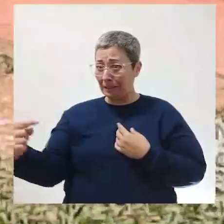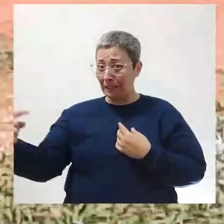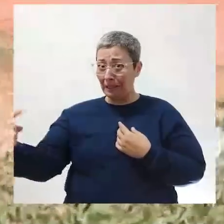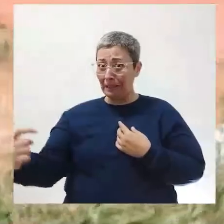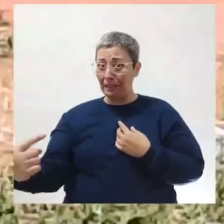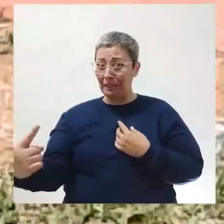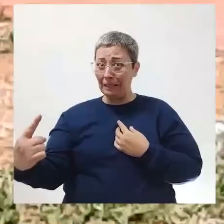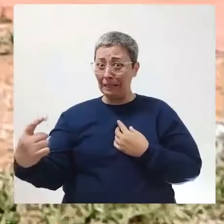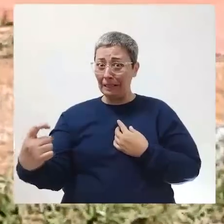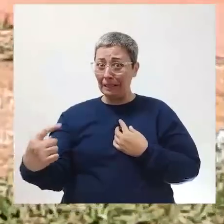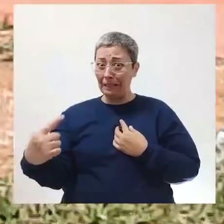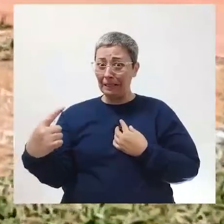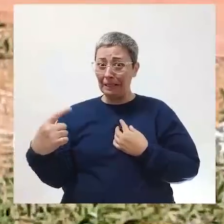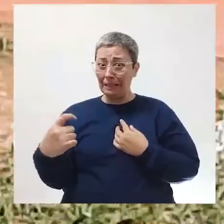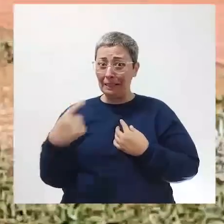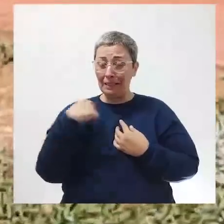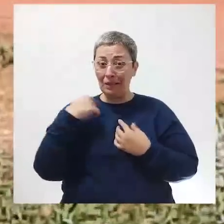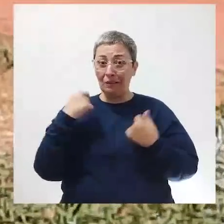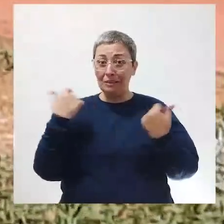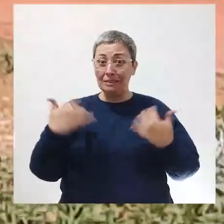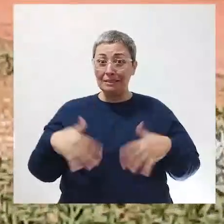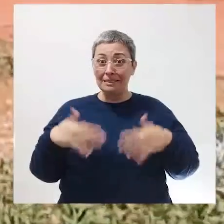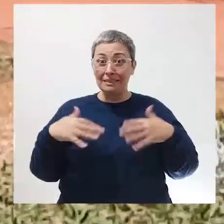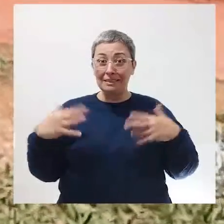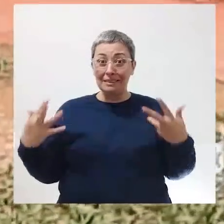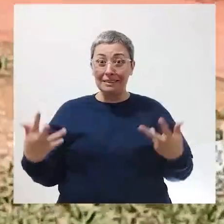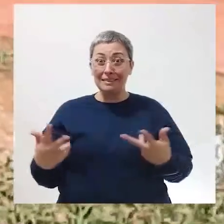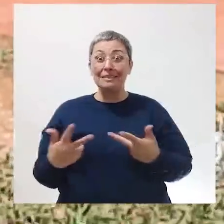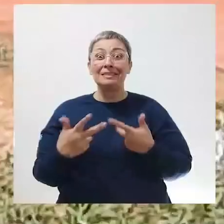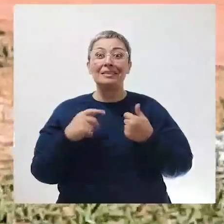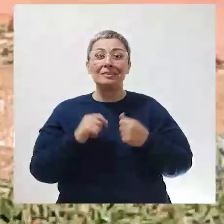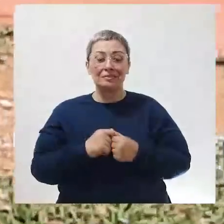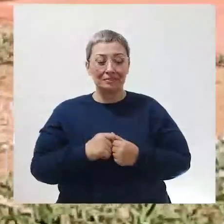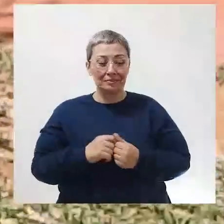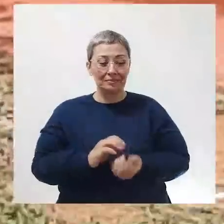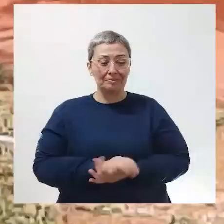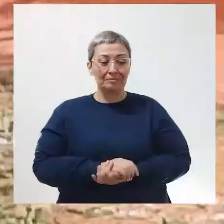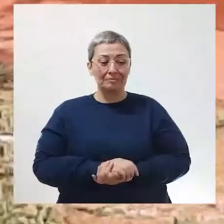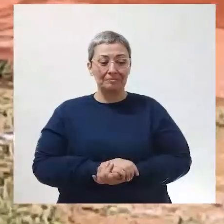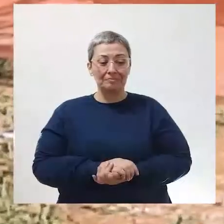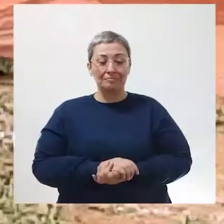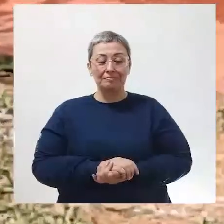se aproximar. Olha que sensacional, gente.